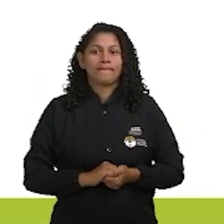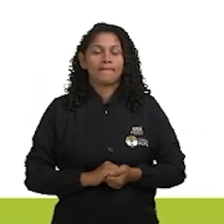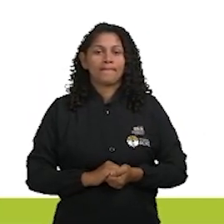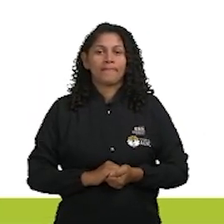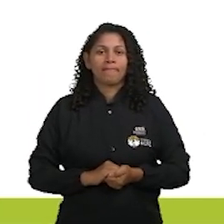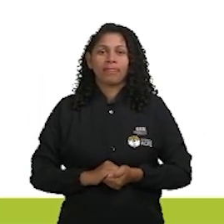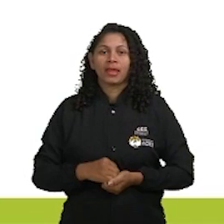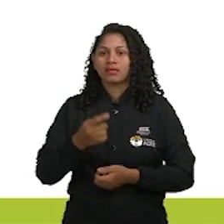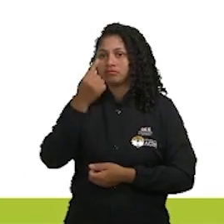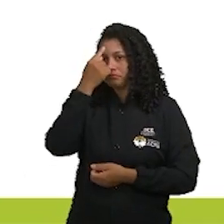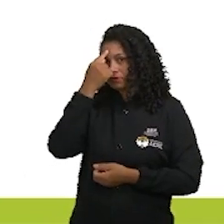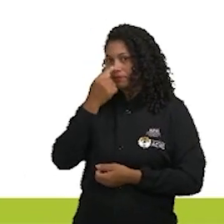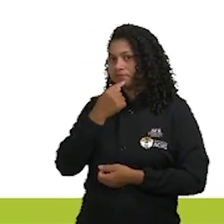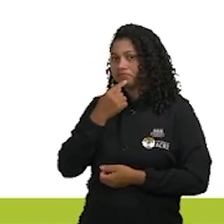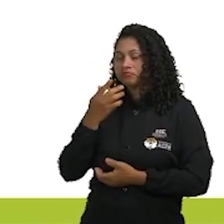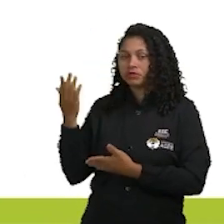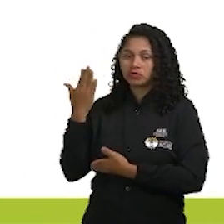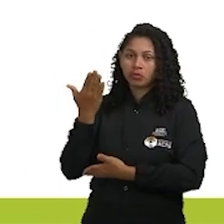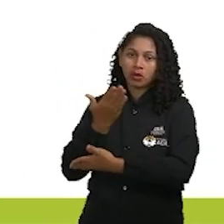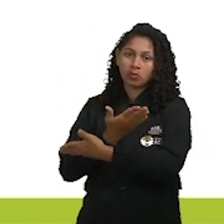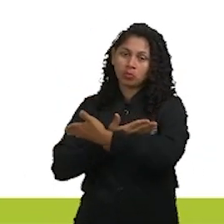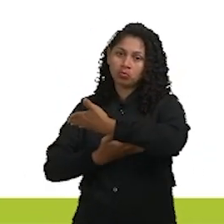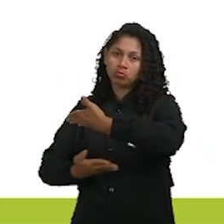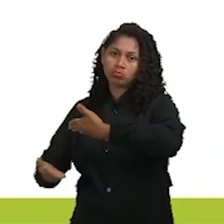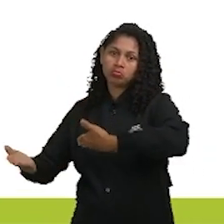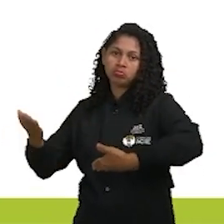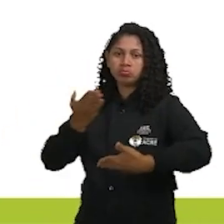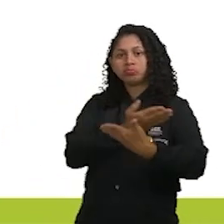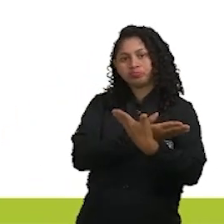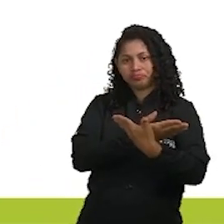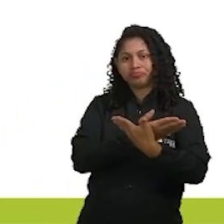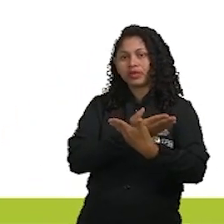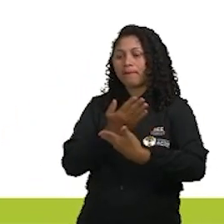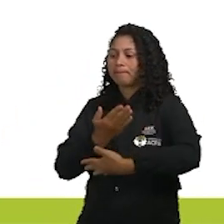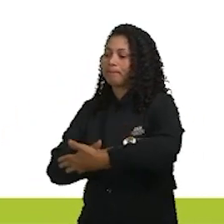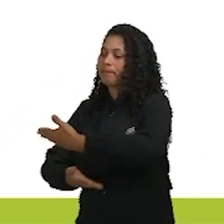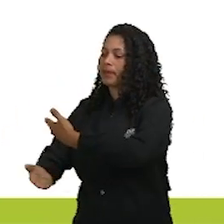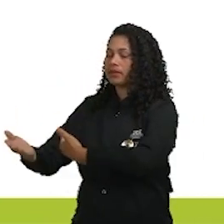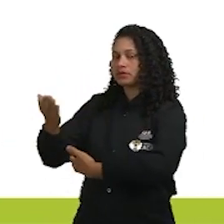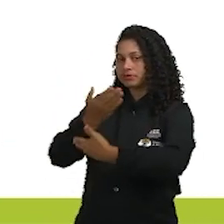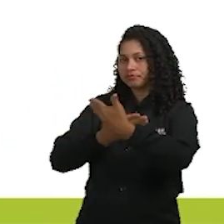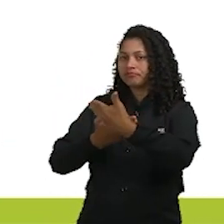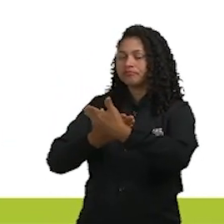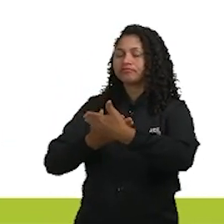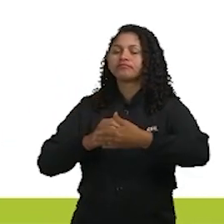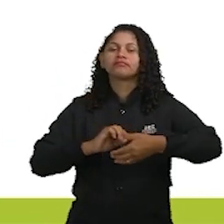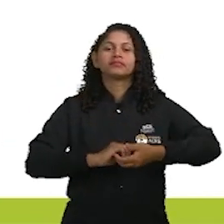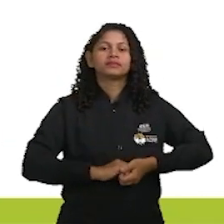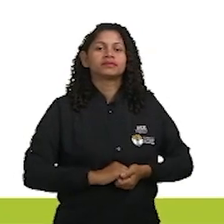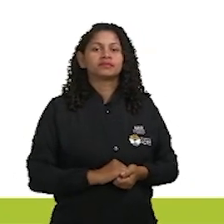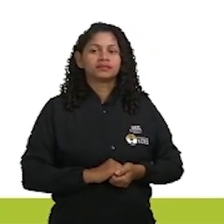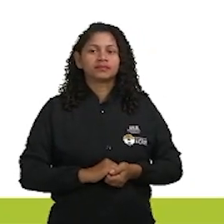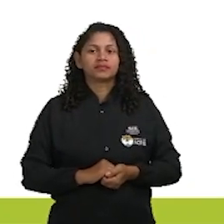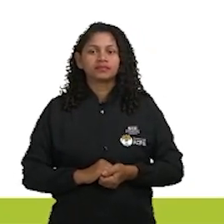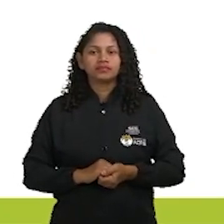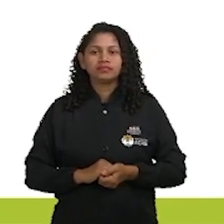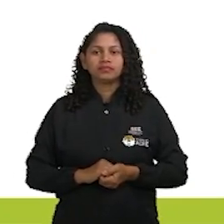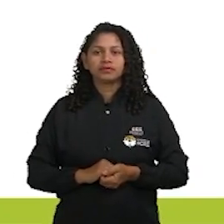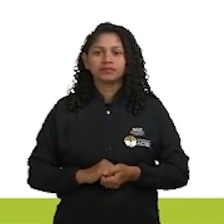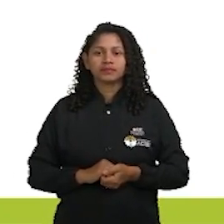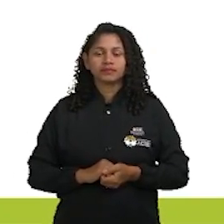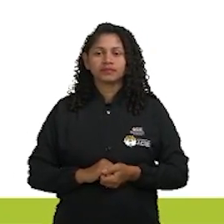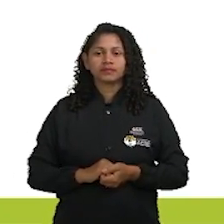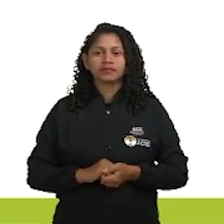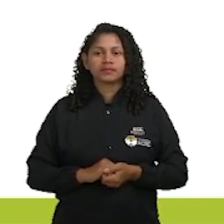nessa essa troca de cargas, o cloro ficando com carga negativa e o hidrogênio ficando